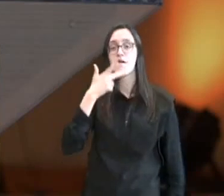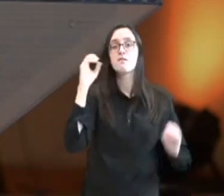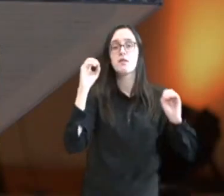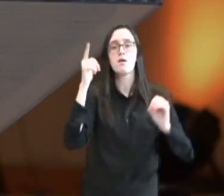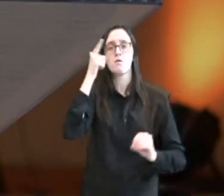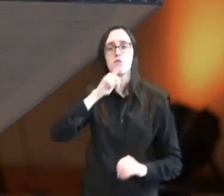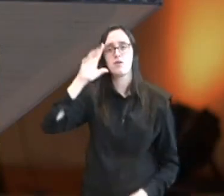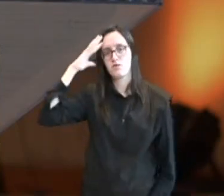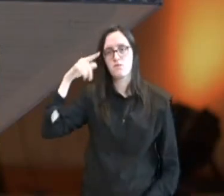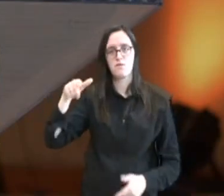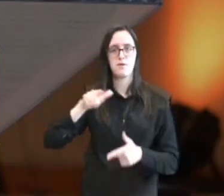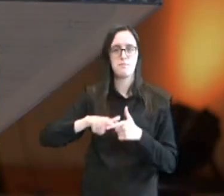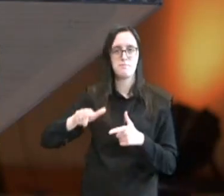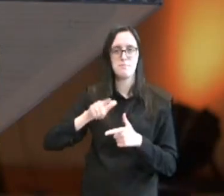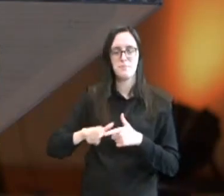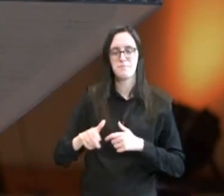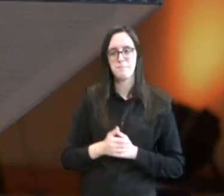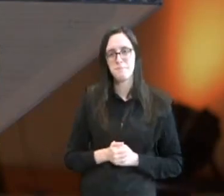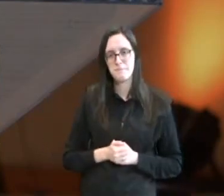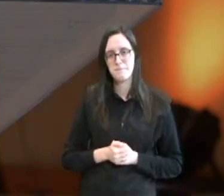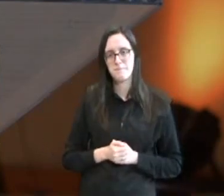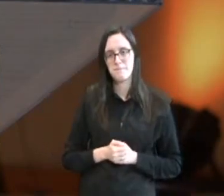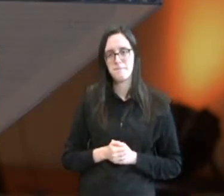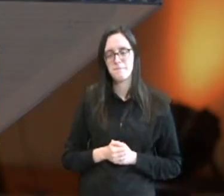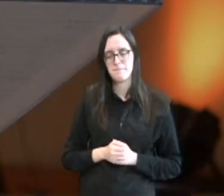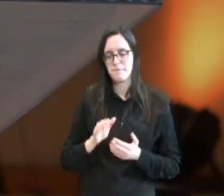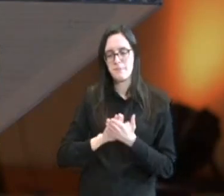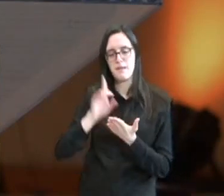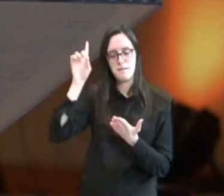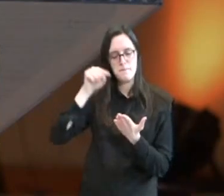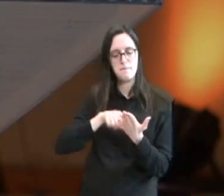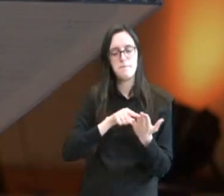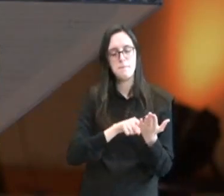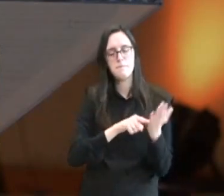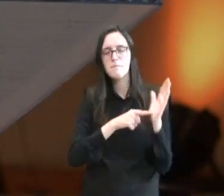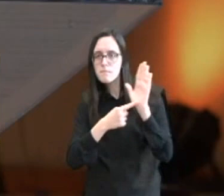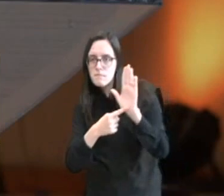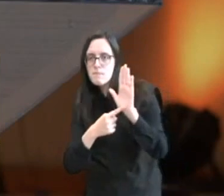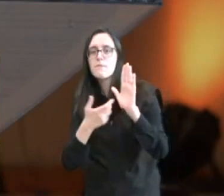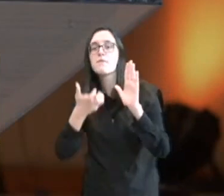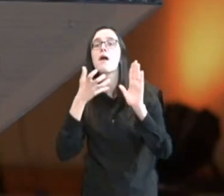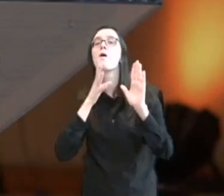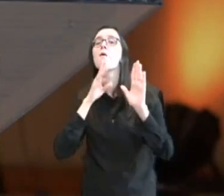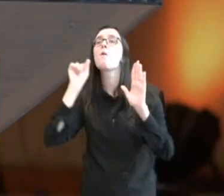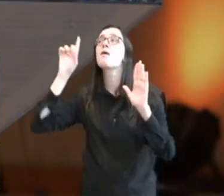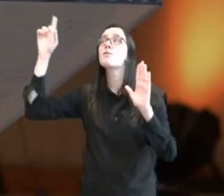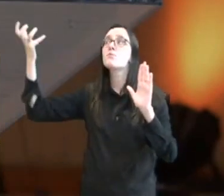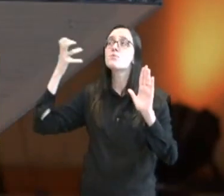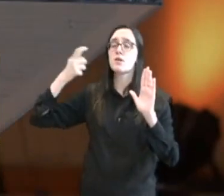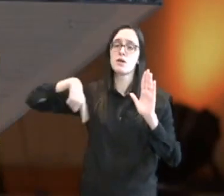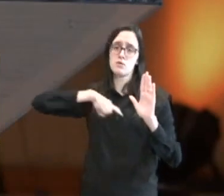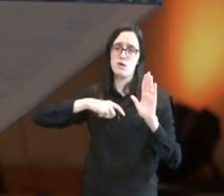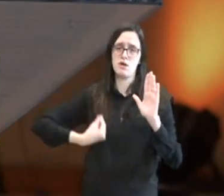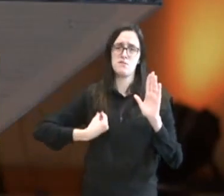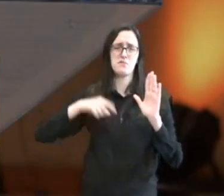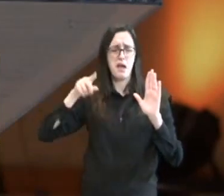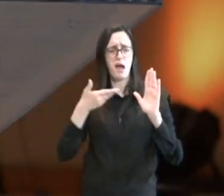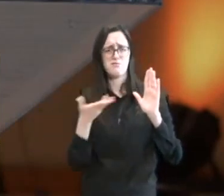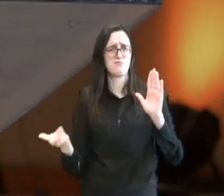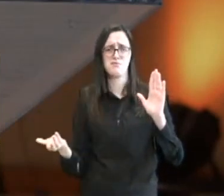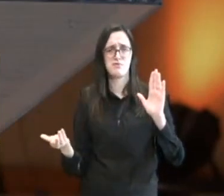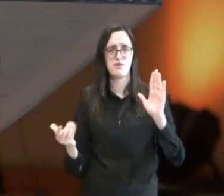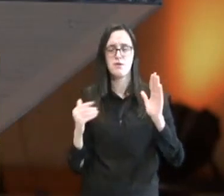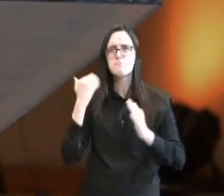palavra. A palavra nos faz, irmãos, conhecer a vontade de Deus para a nossa vida. Ela faz conhecer. É